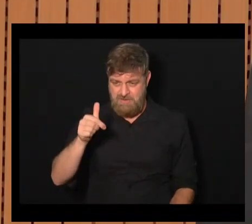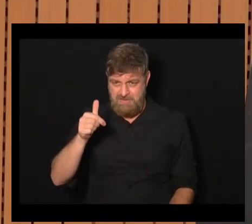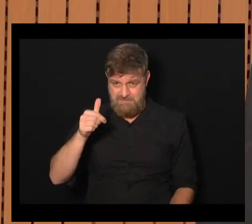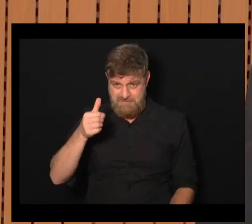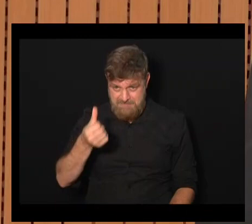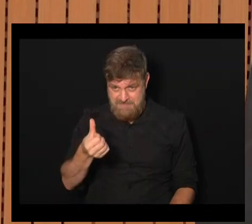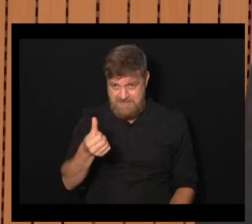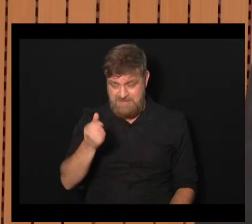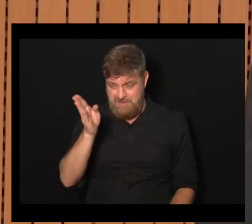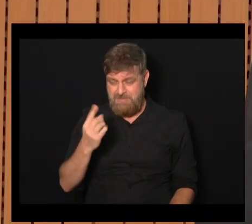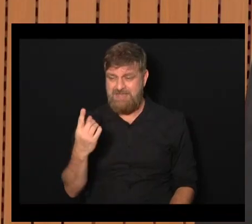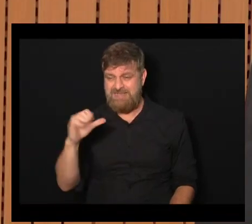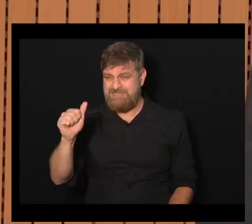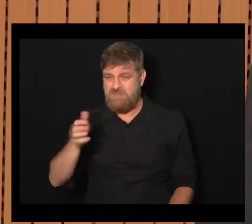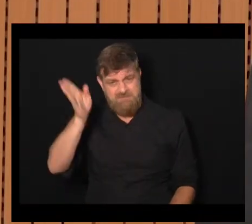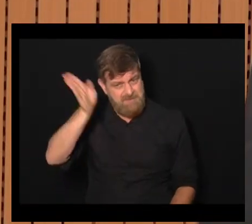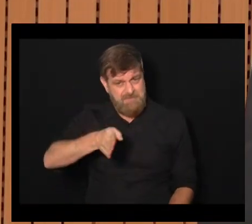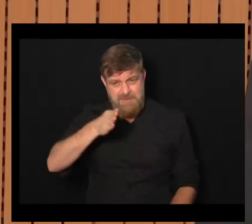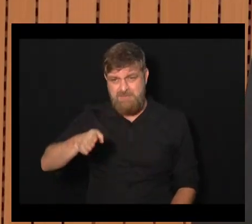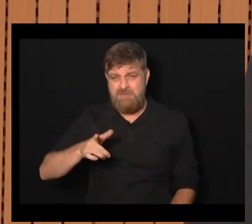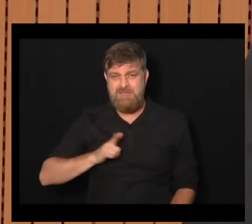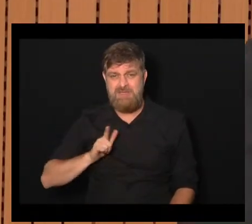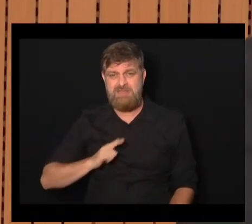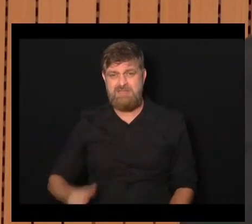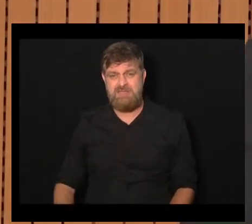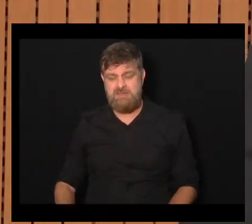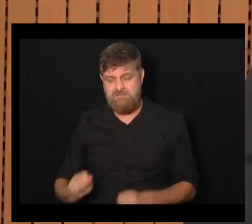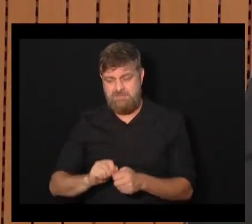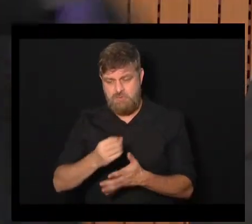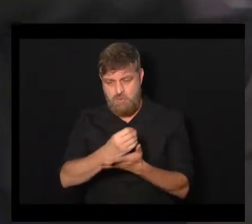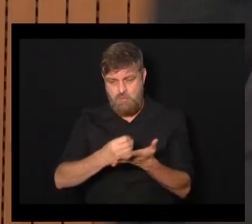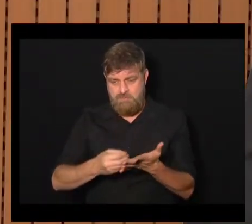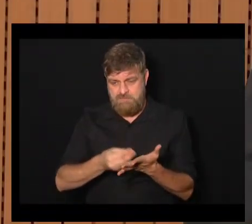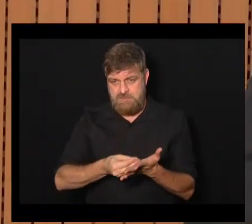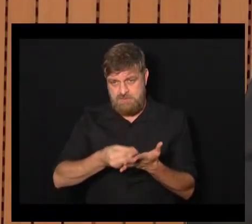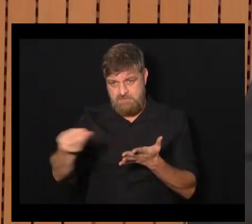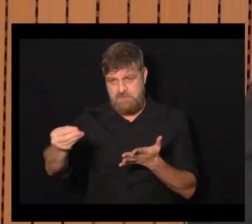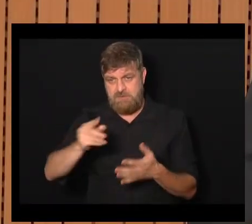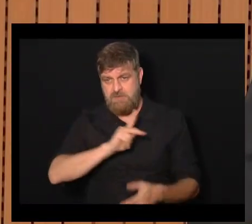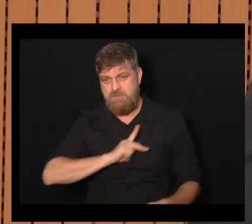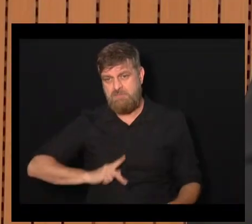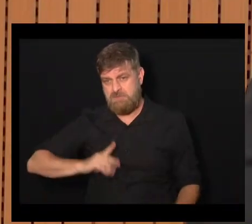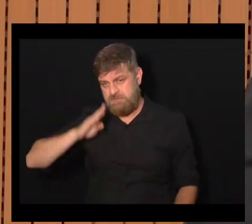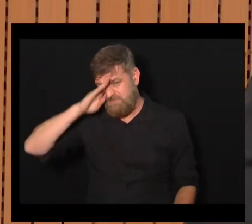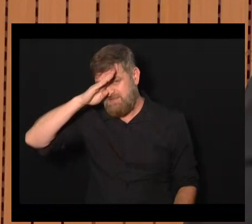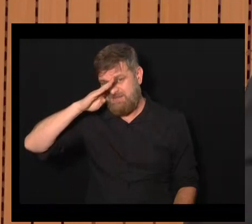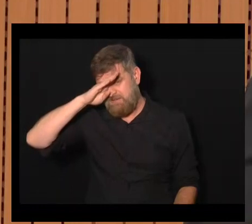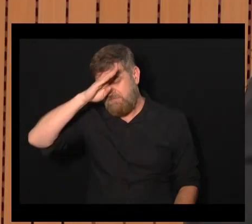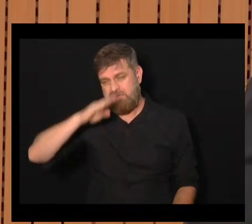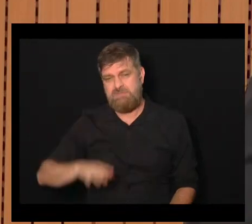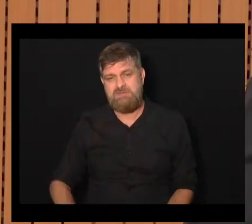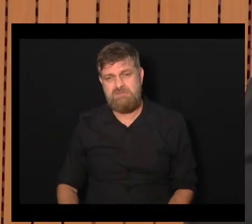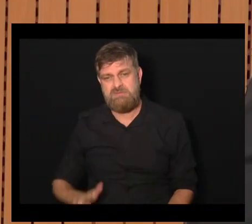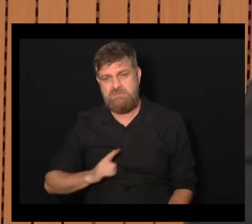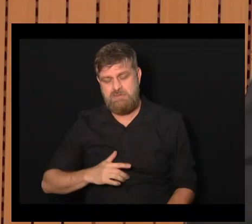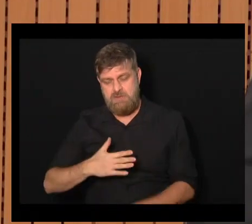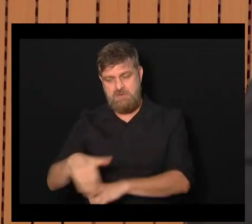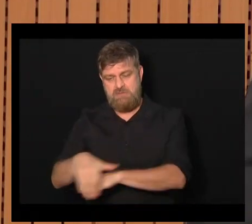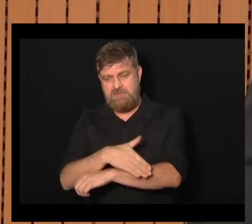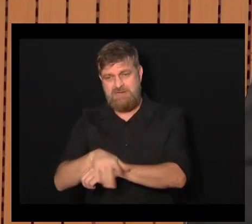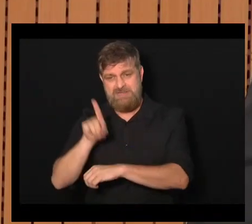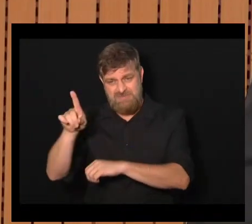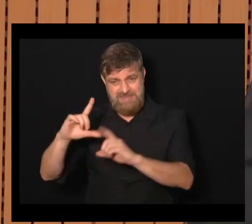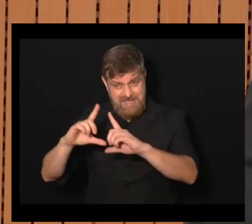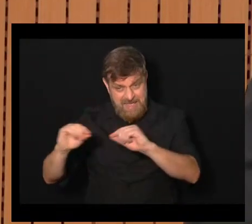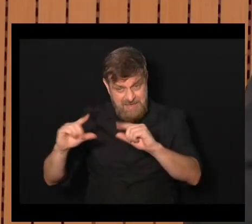7.596-19, que do deliberado se dê ciência através de ofício ao excelentíssimo senhor presidente da República, no endereço Praça dos